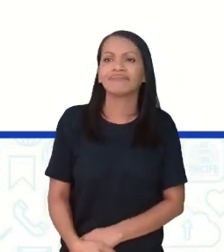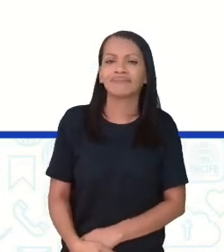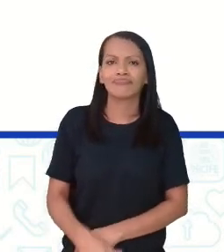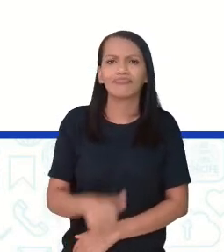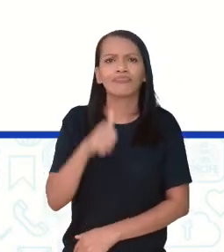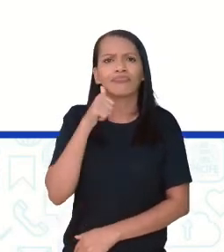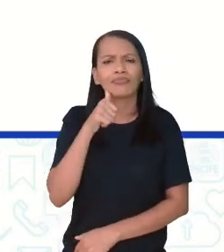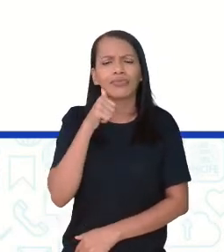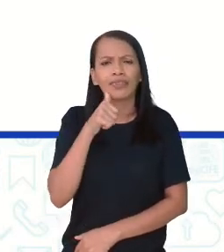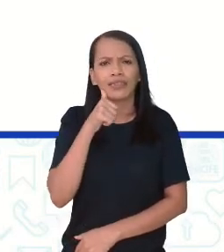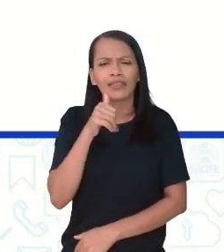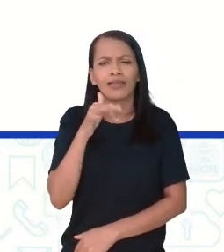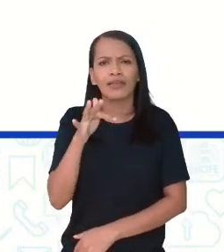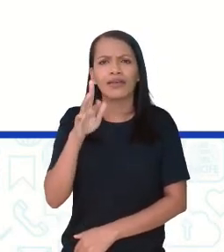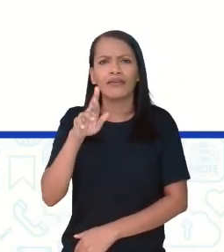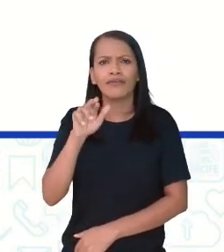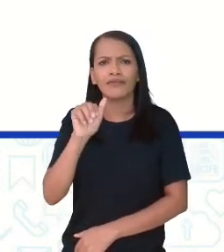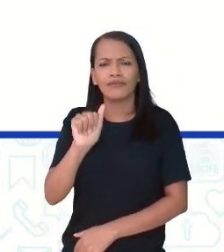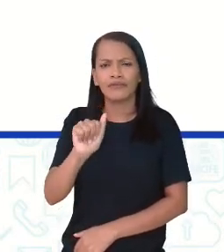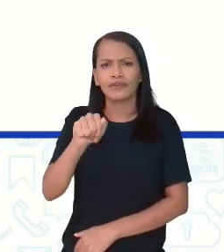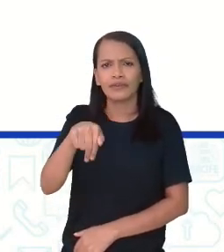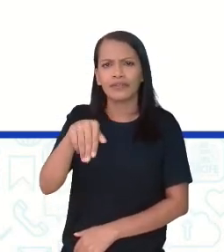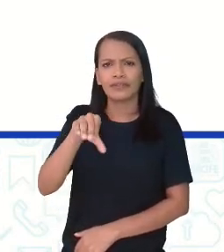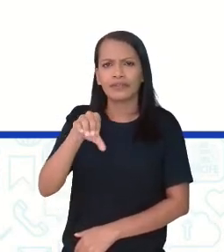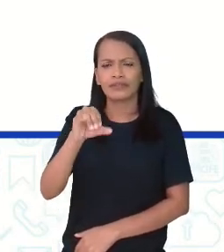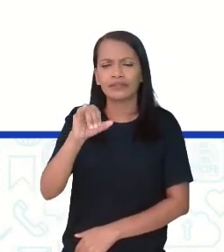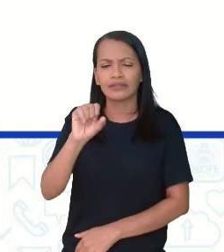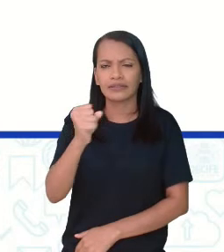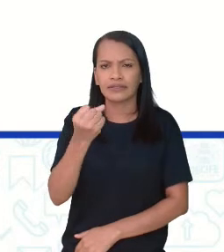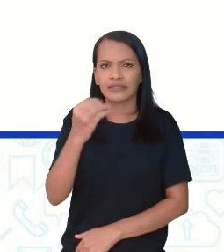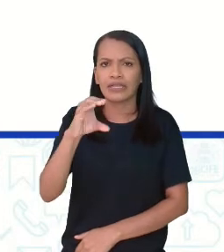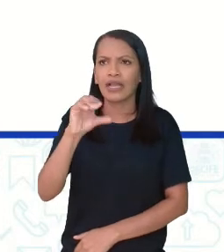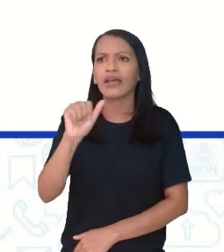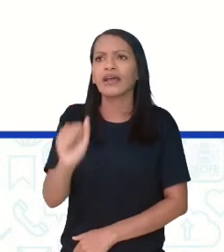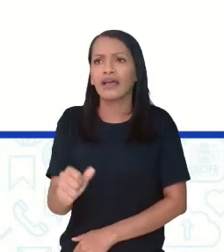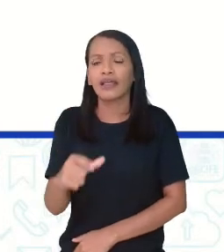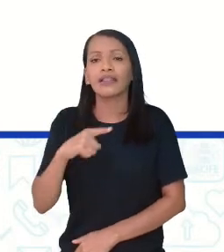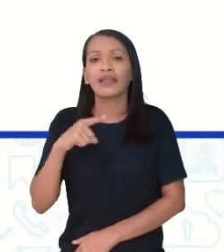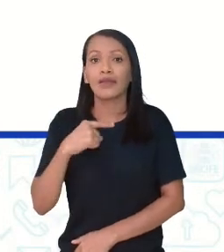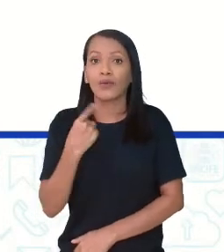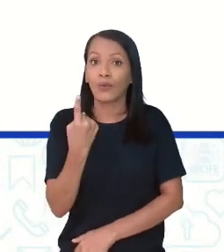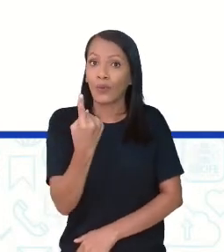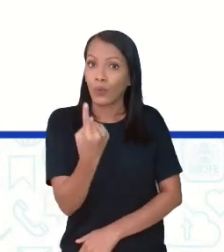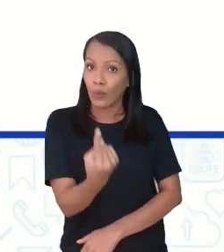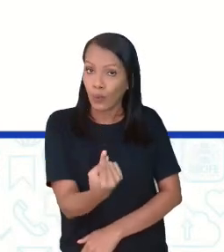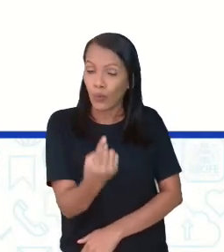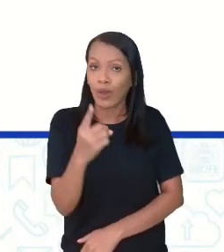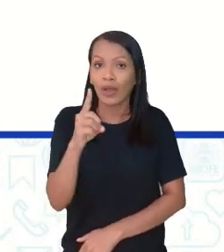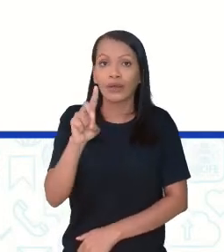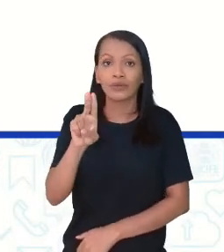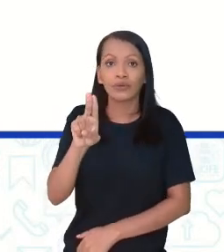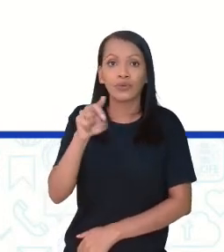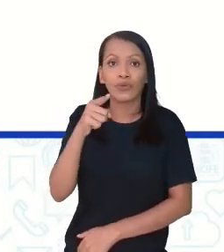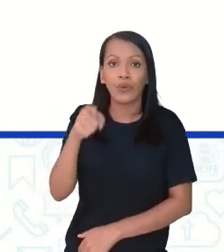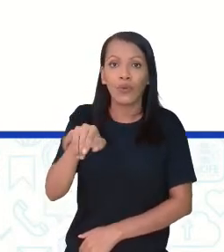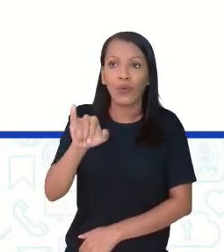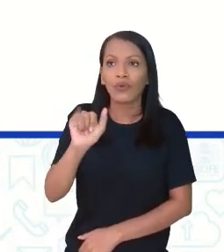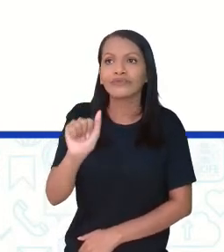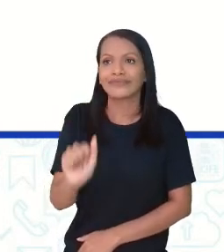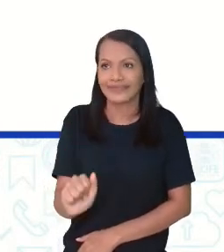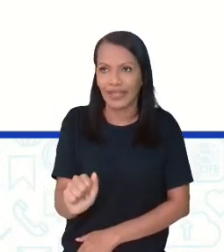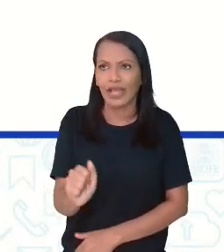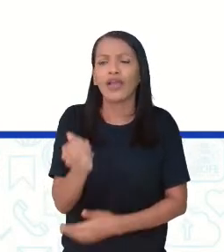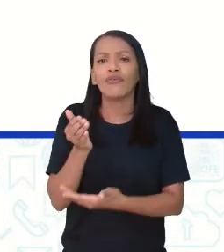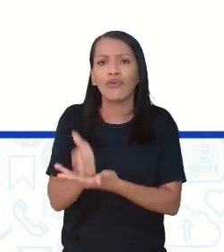tem 1/2 de ovos e vai usar 1/3 deles para fazer um bolo. Quantos ovos